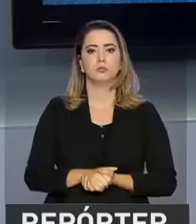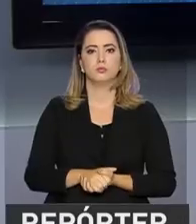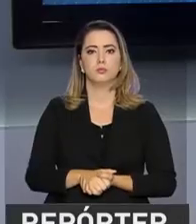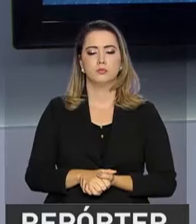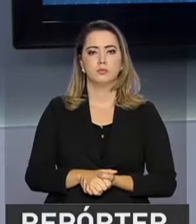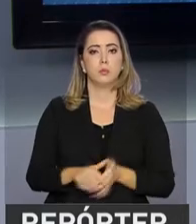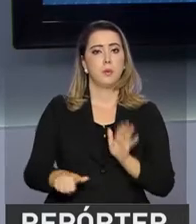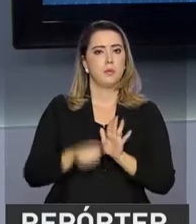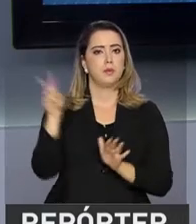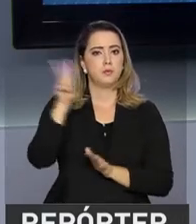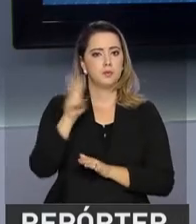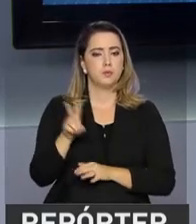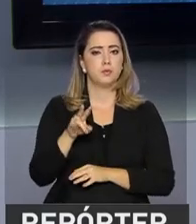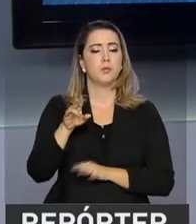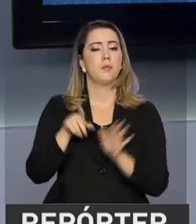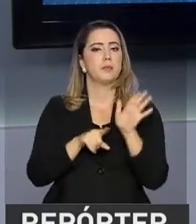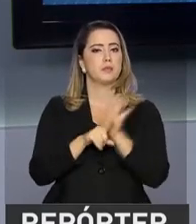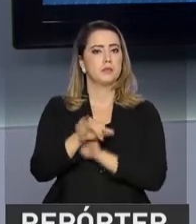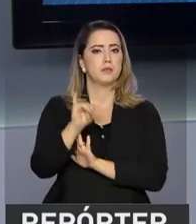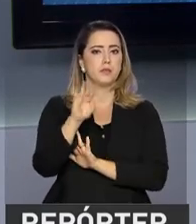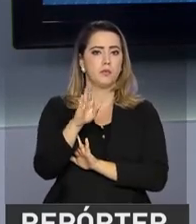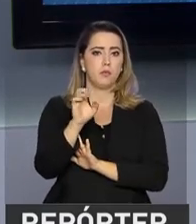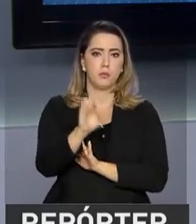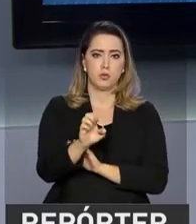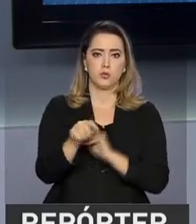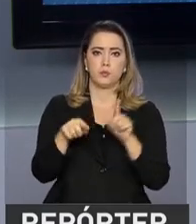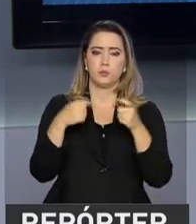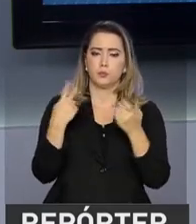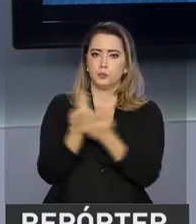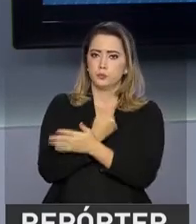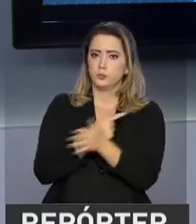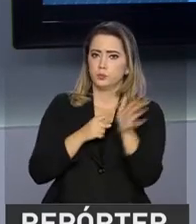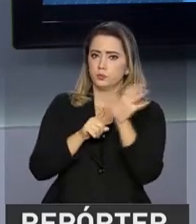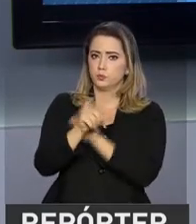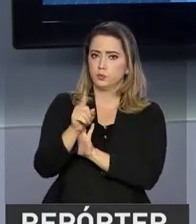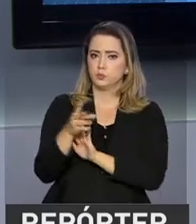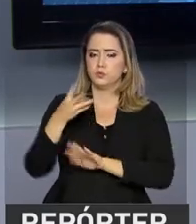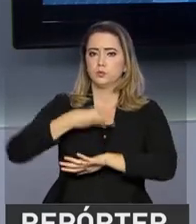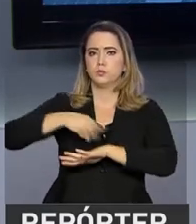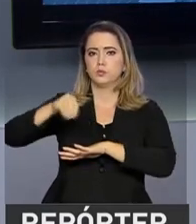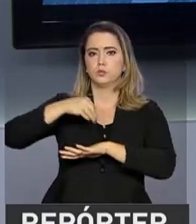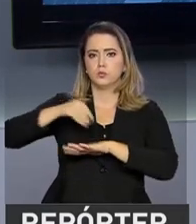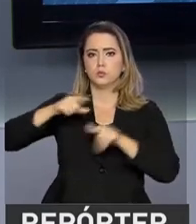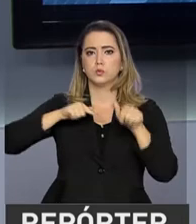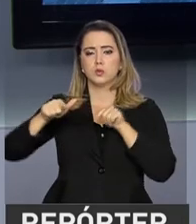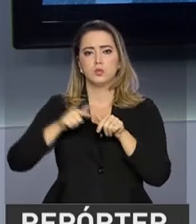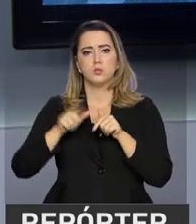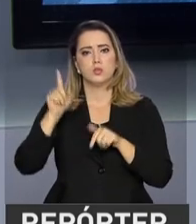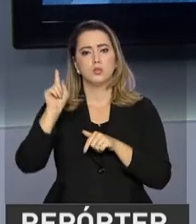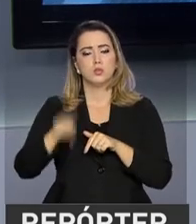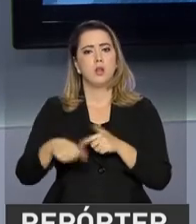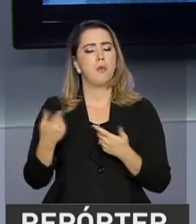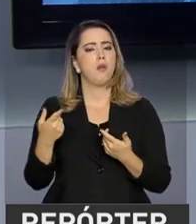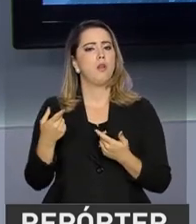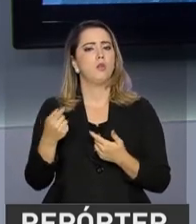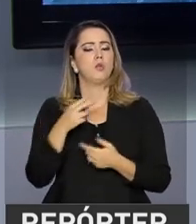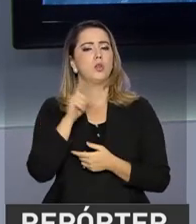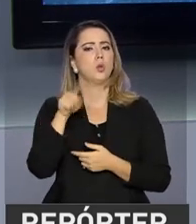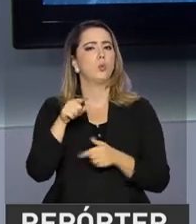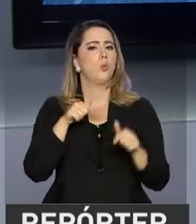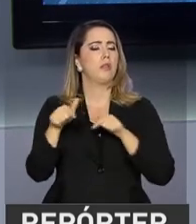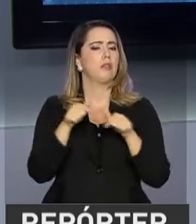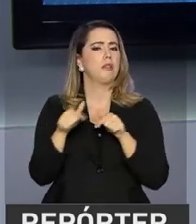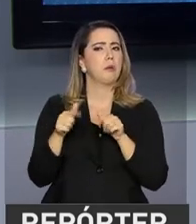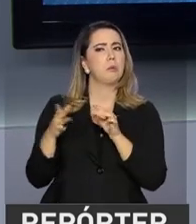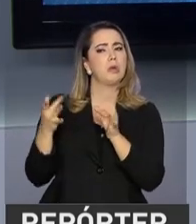pela primeira vez o ibge realiza uma pesquisa que traz informações sobre atividades que não são consideradas ocupação para o mercado de